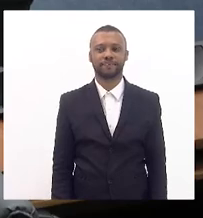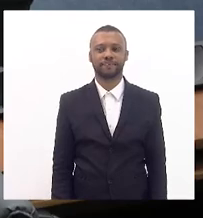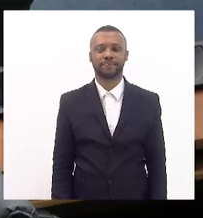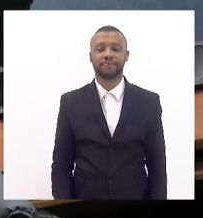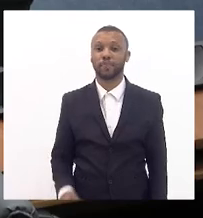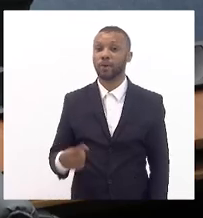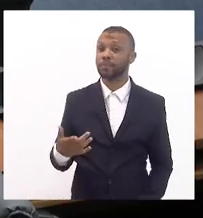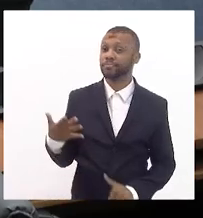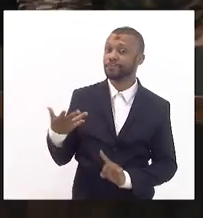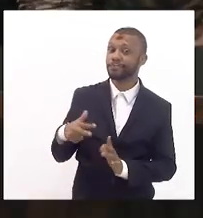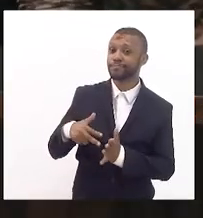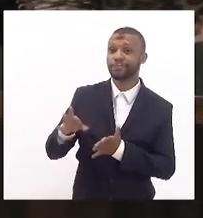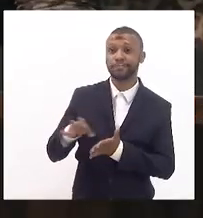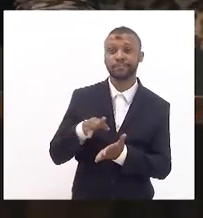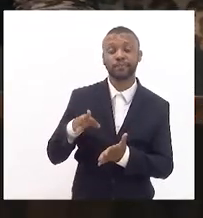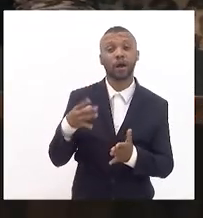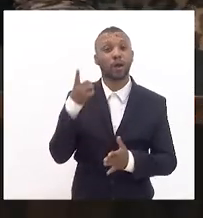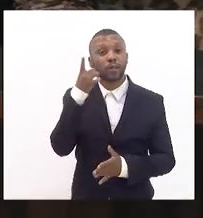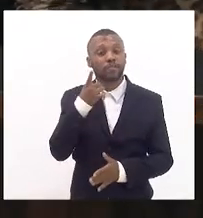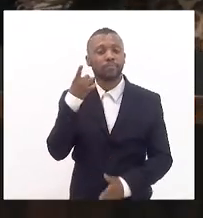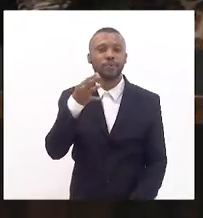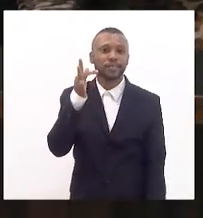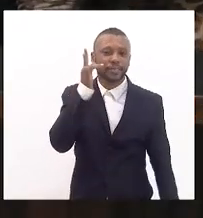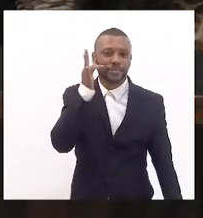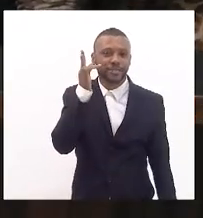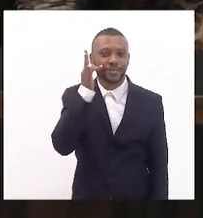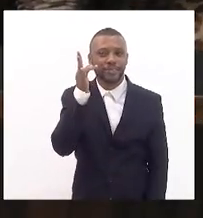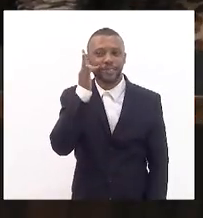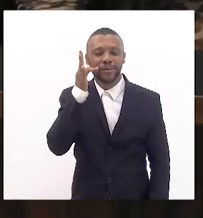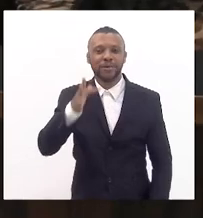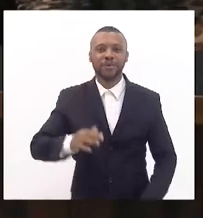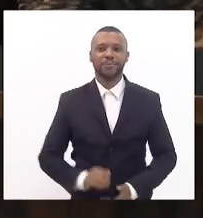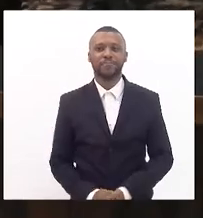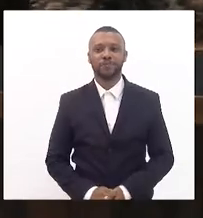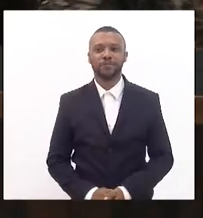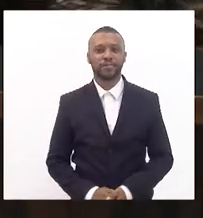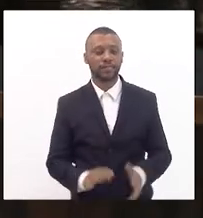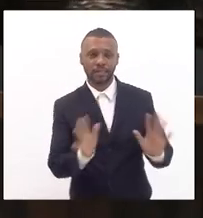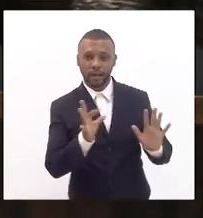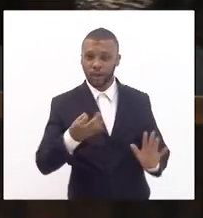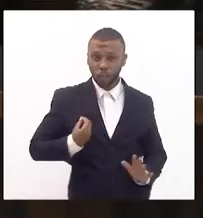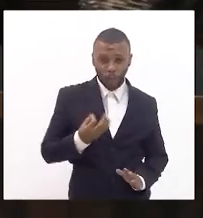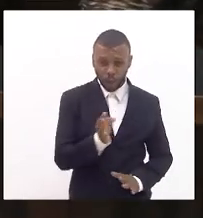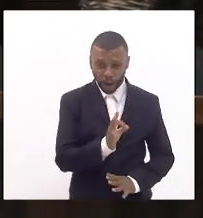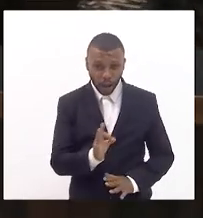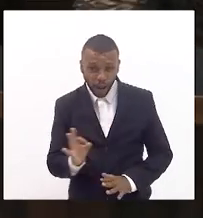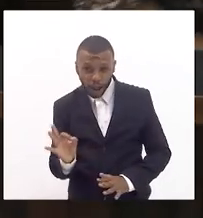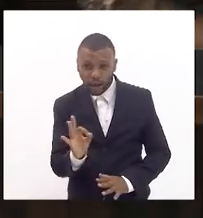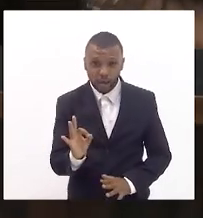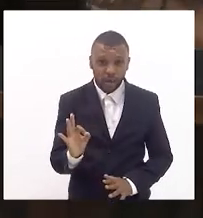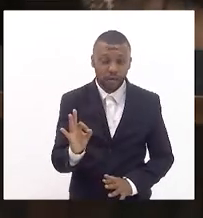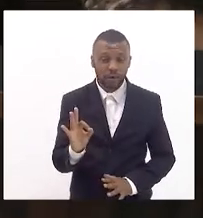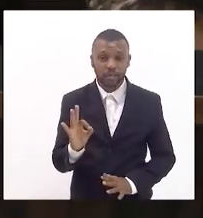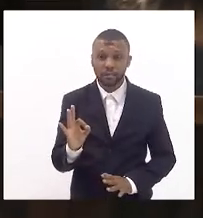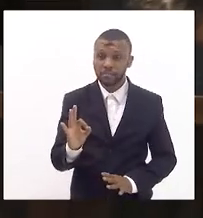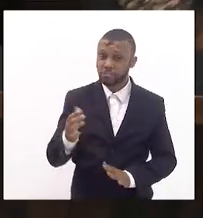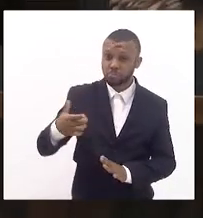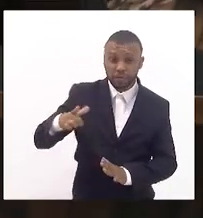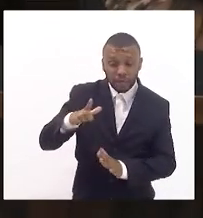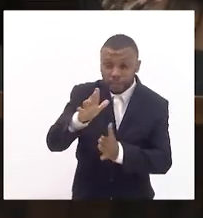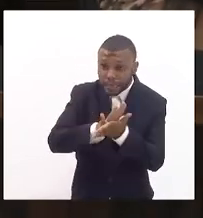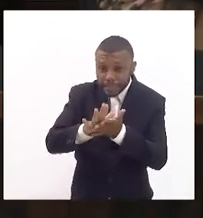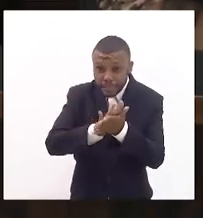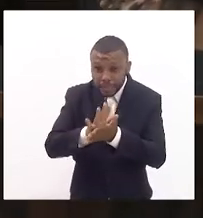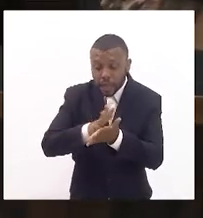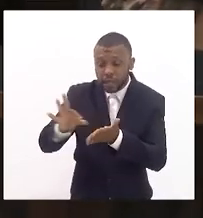Próximo orador inscrito é o nobre deputado Flávio Serafini. Não se encontrando presente e não havendo mais